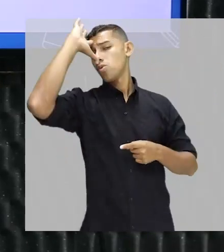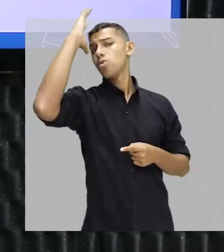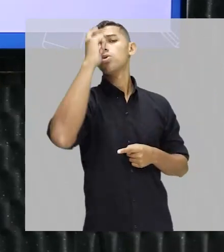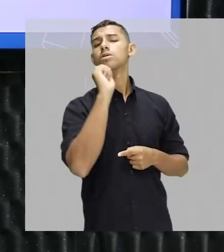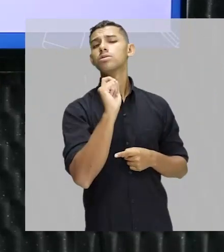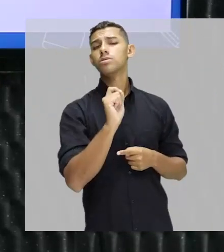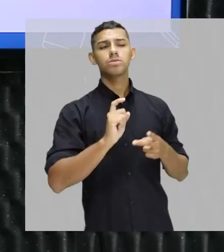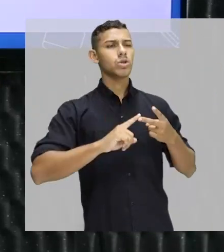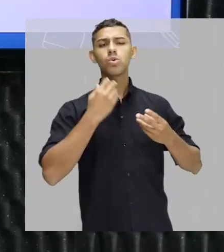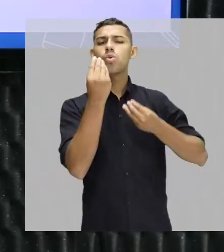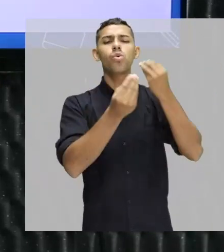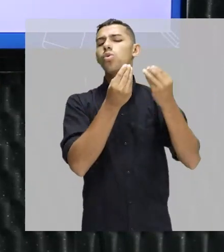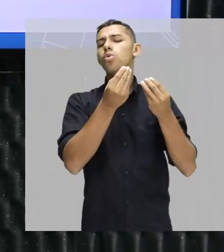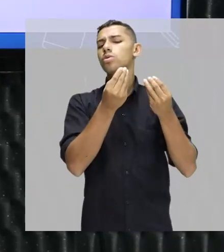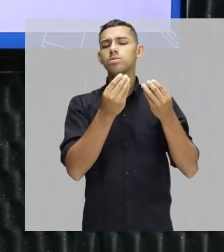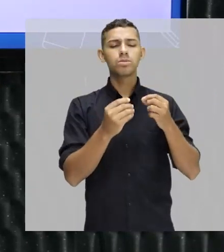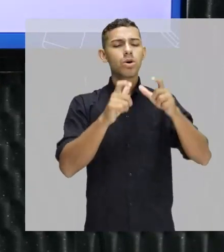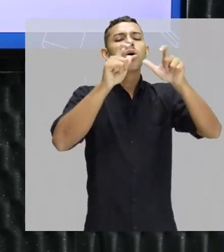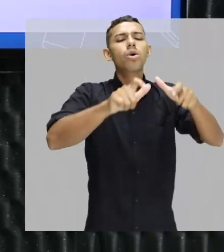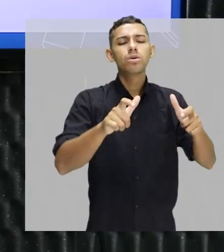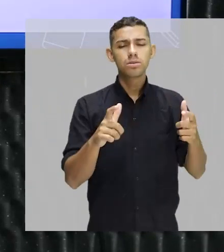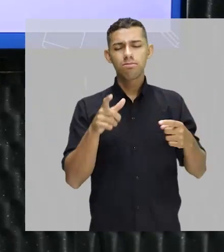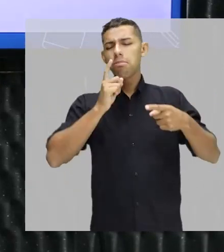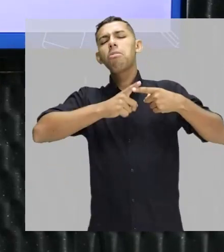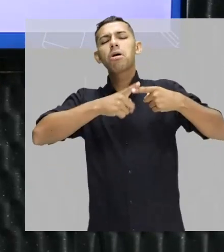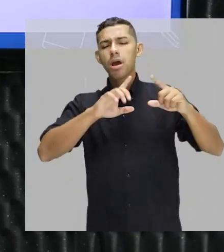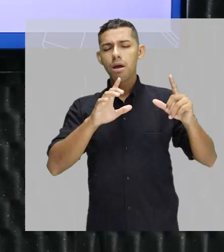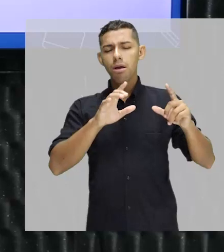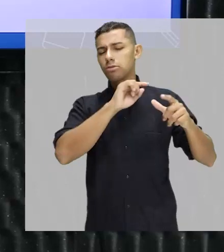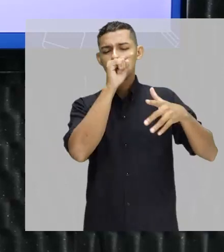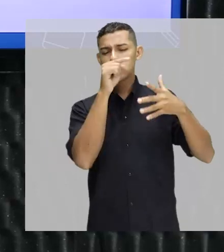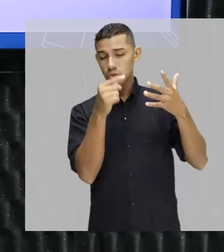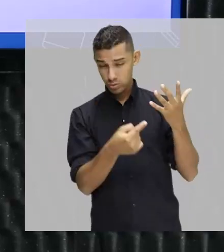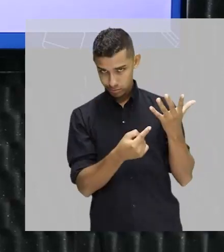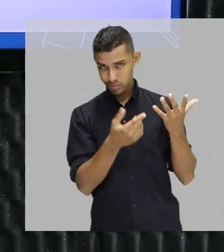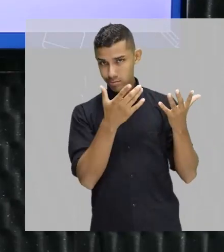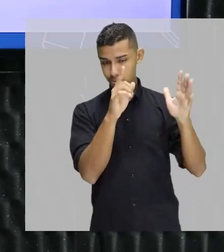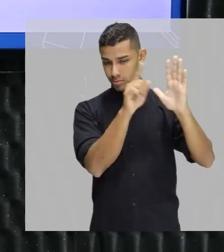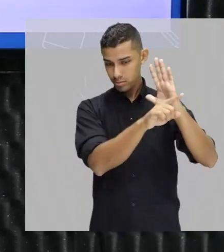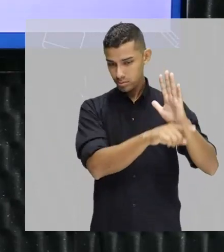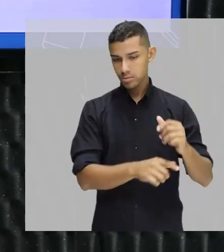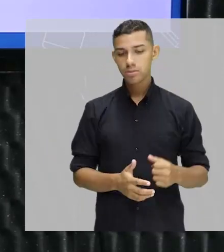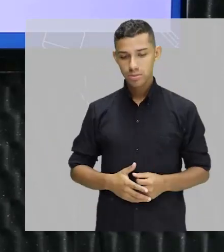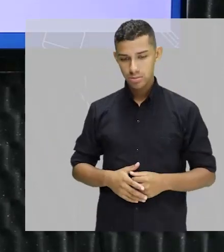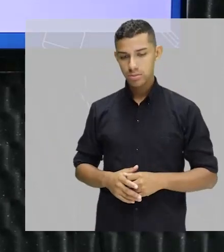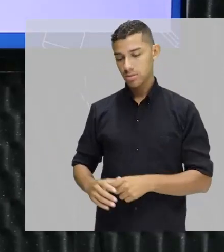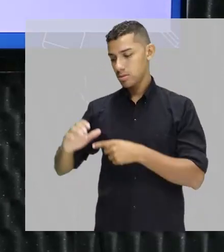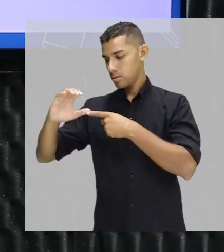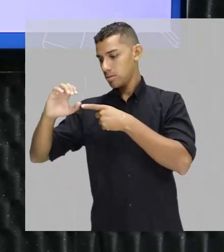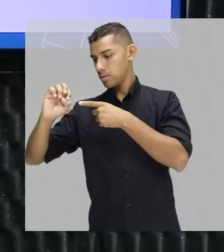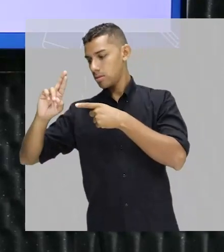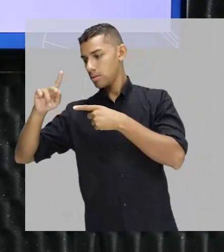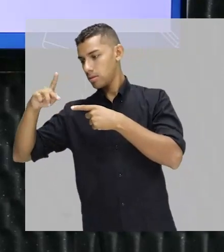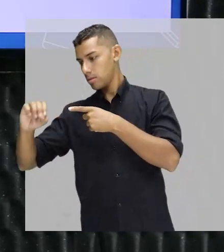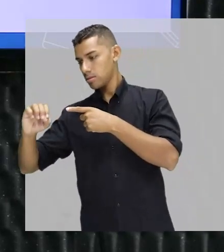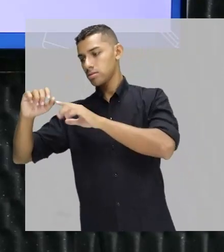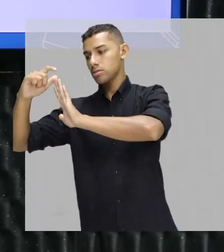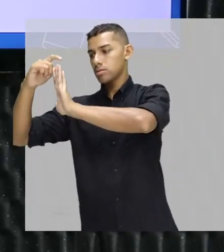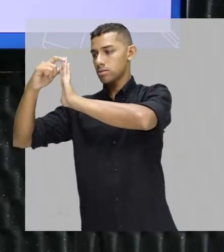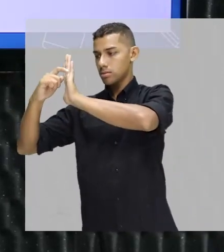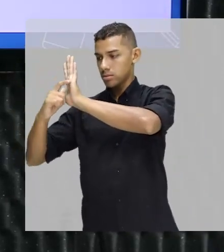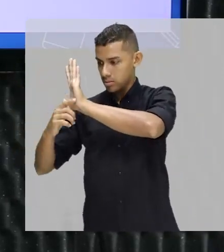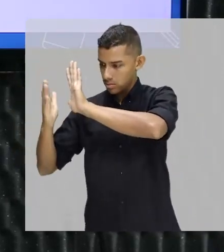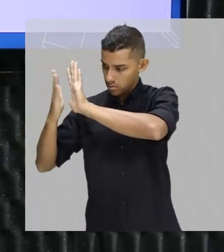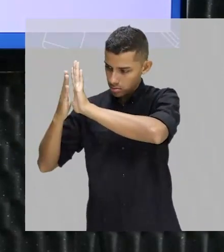aconteceu, como aconteceu, por quê, então todas aquelas perguntas, né? E o corpo vai ser o quê? Todo o corpo da notícia,